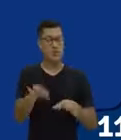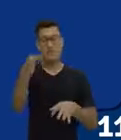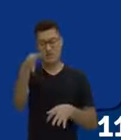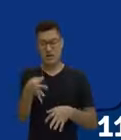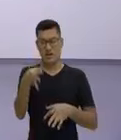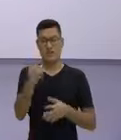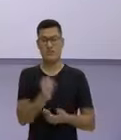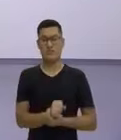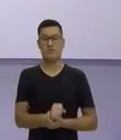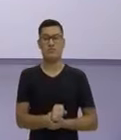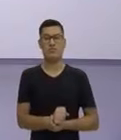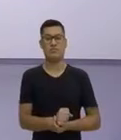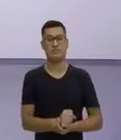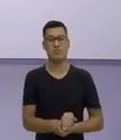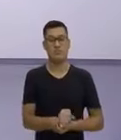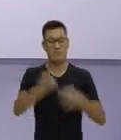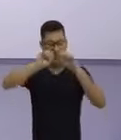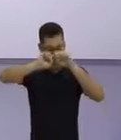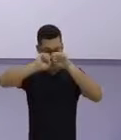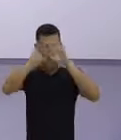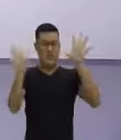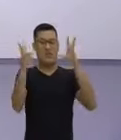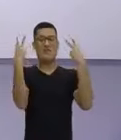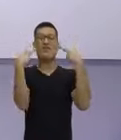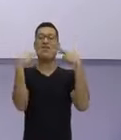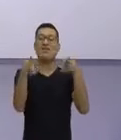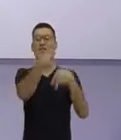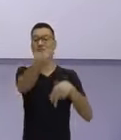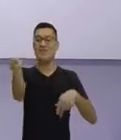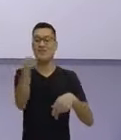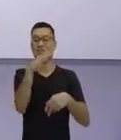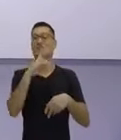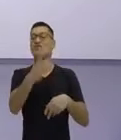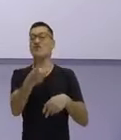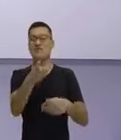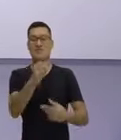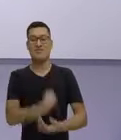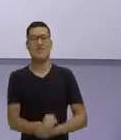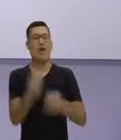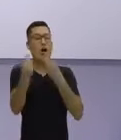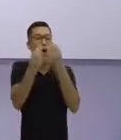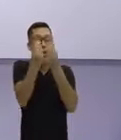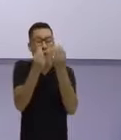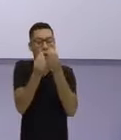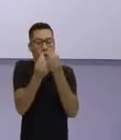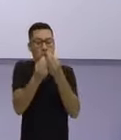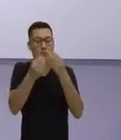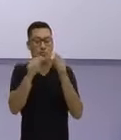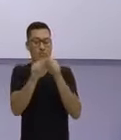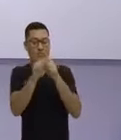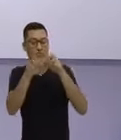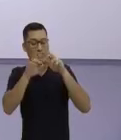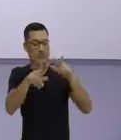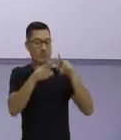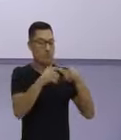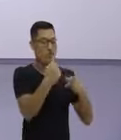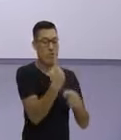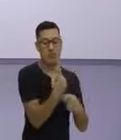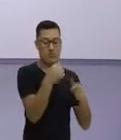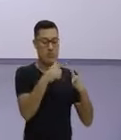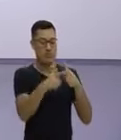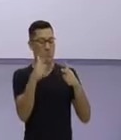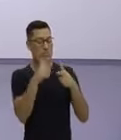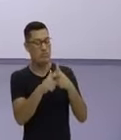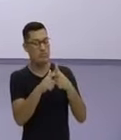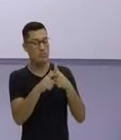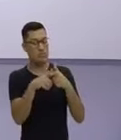cá para a gente, só para deixar bem claro, eu gosto de olhar direto para ti para falar isso. Como é que eu vou conseguir diferenciar num problema, numa situação,